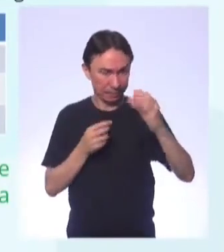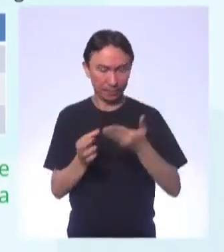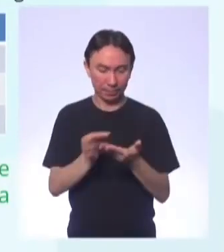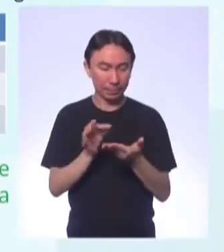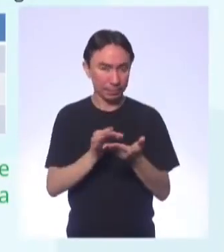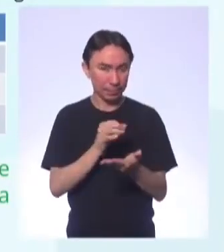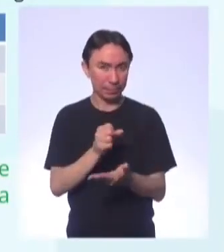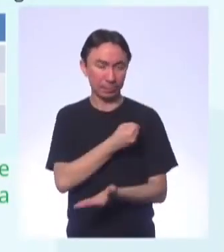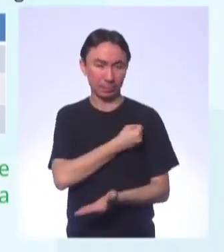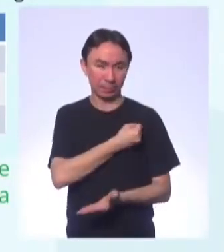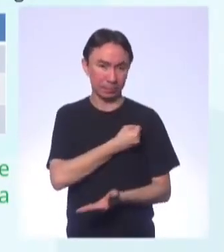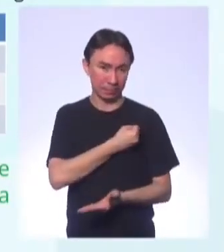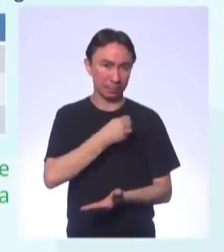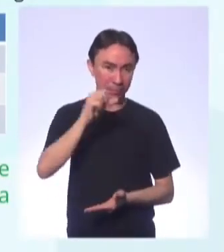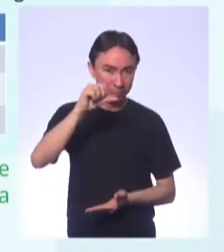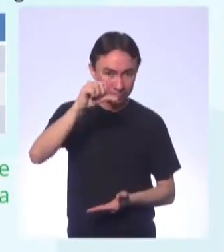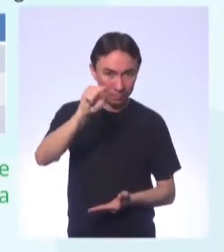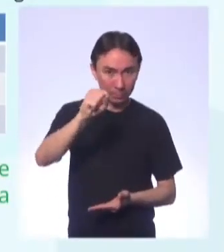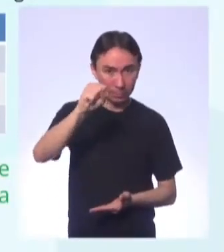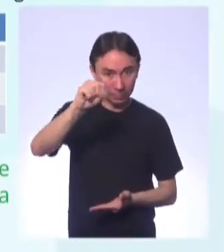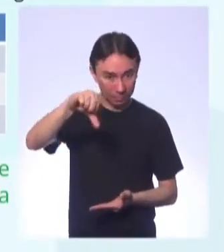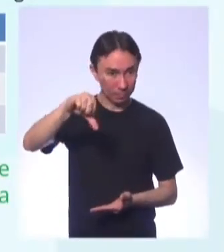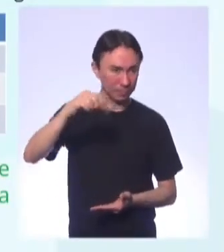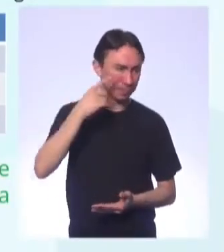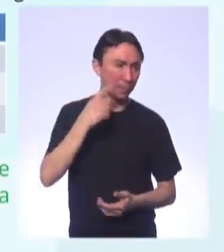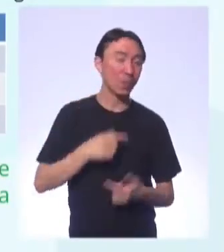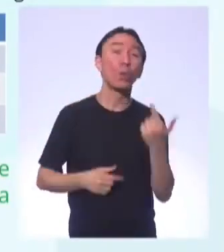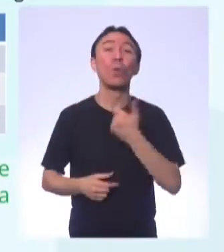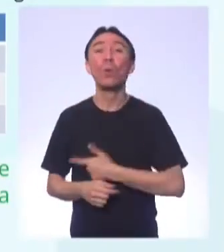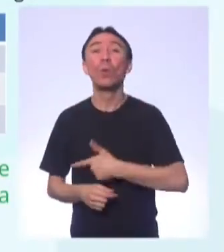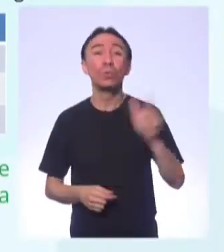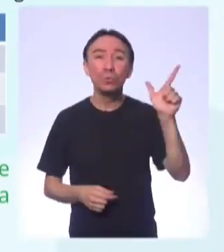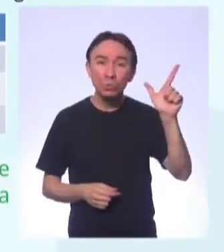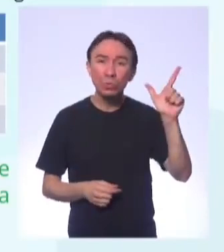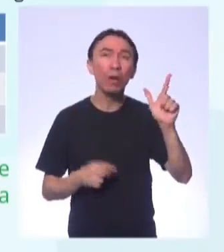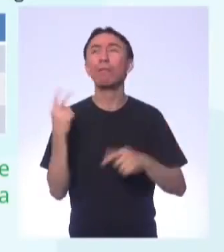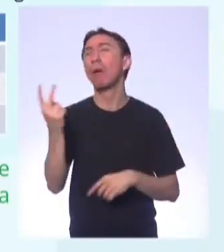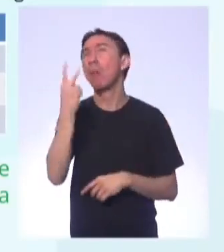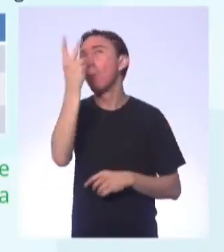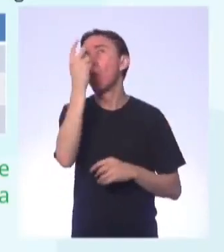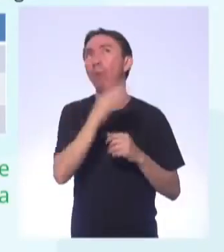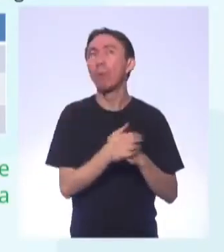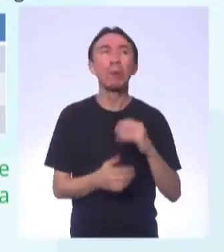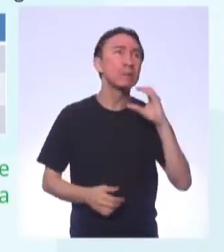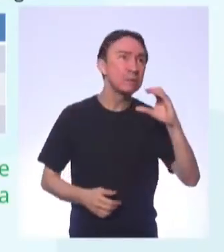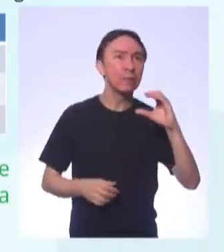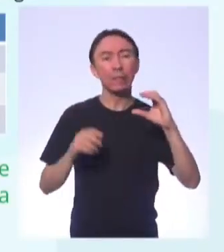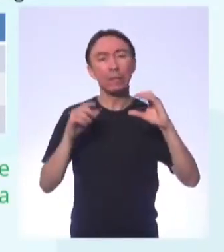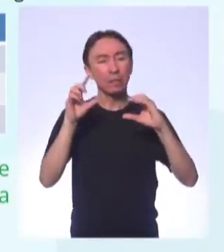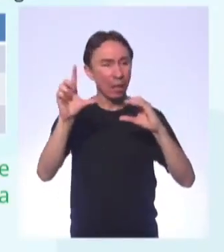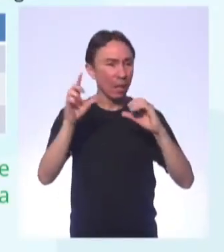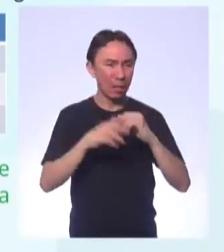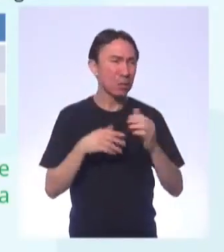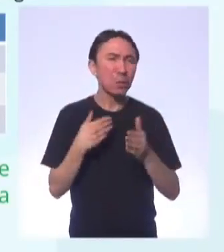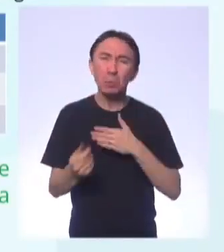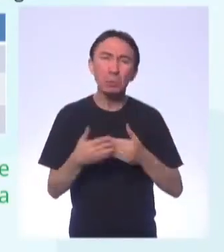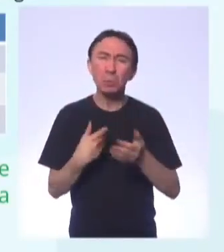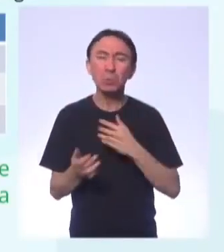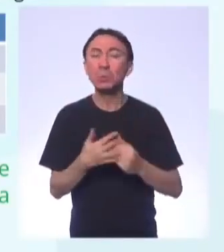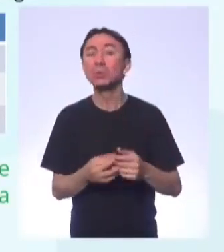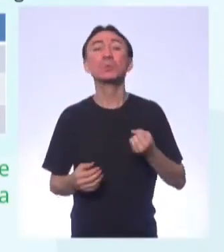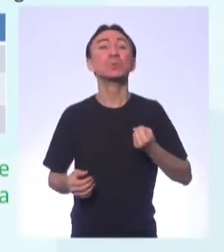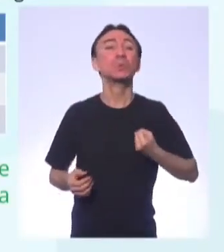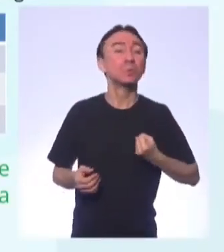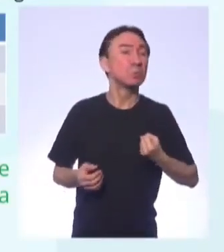assim ó pense em outros valores para ser e l números quaisquer inteiros positivos e